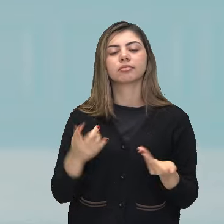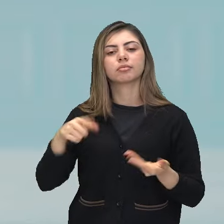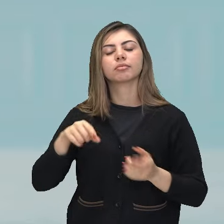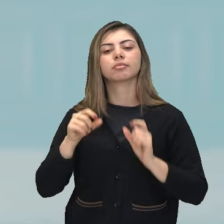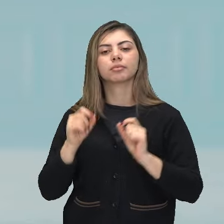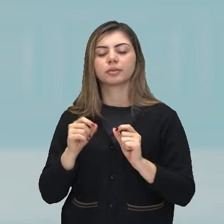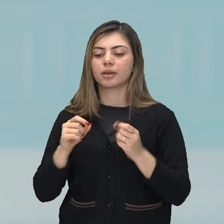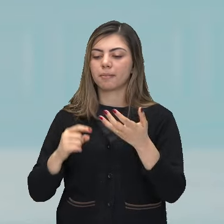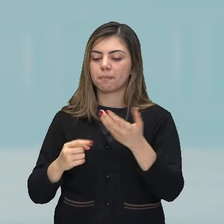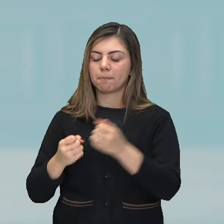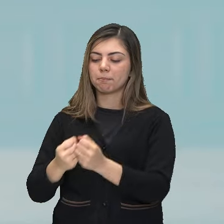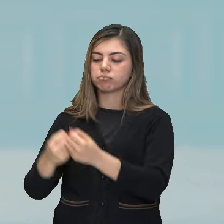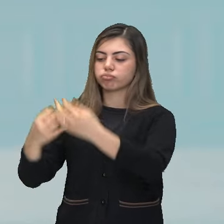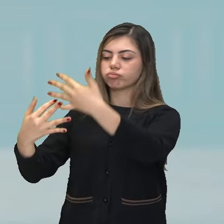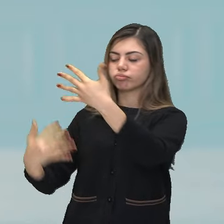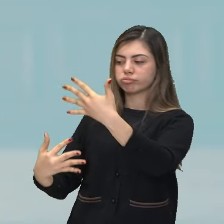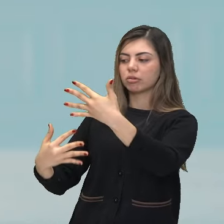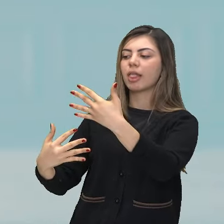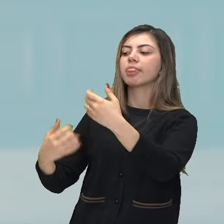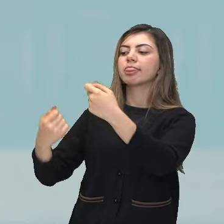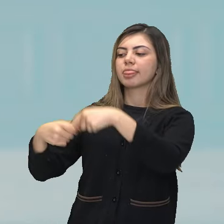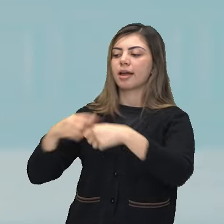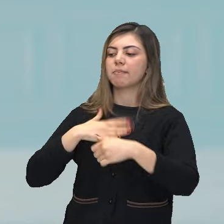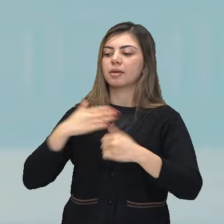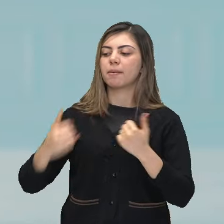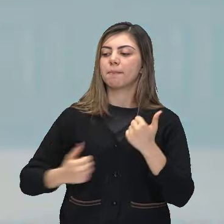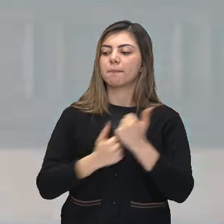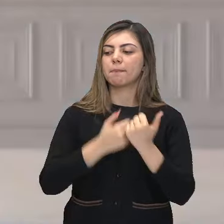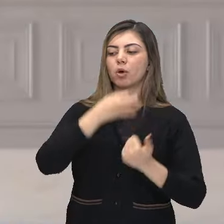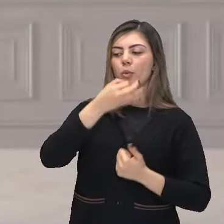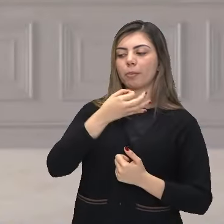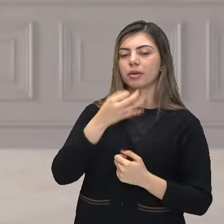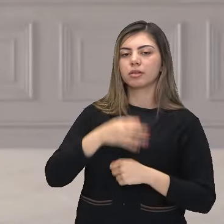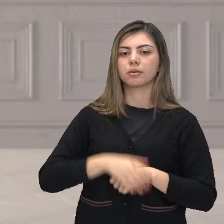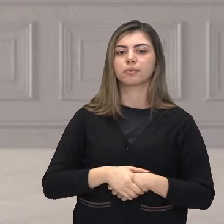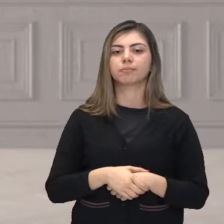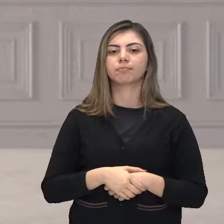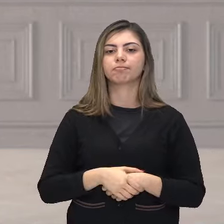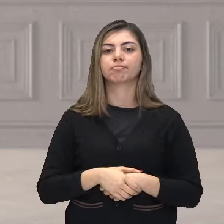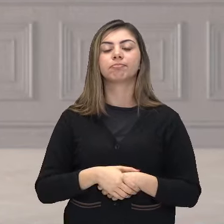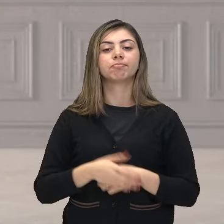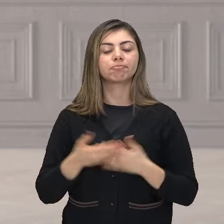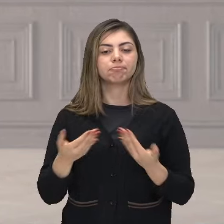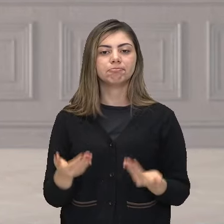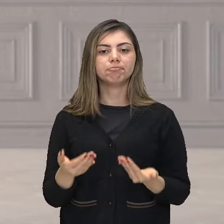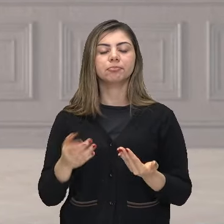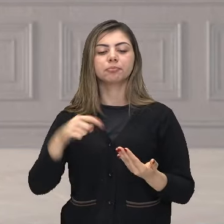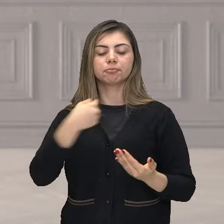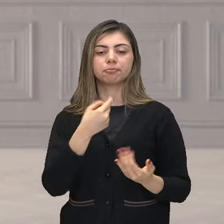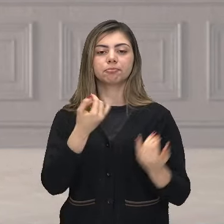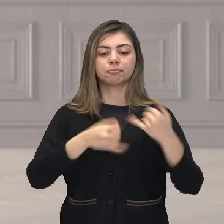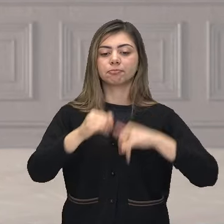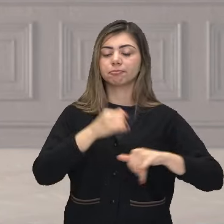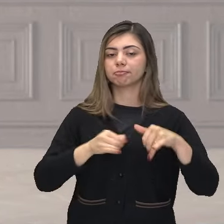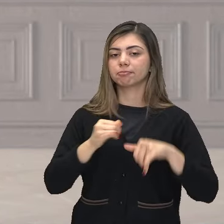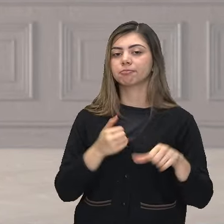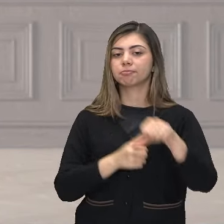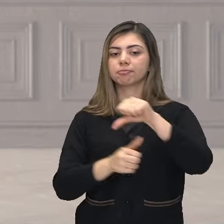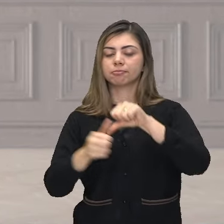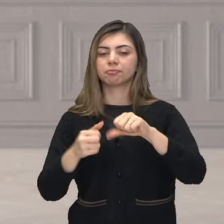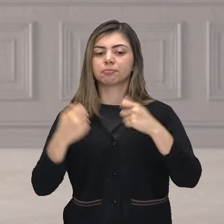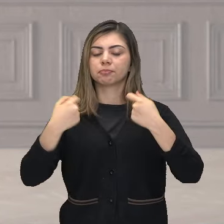uma lista de argumentos que sustentam a posição defendida pelo autor investir em energias renováveis